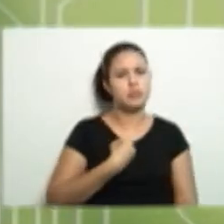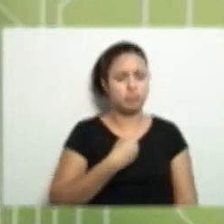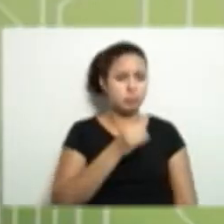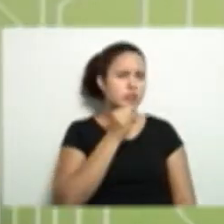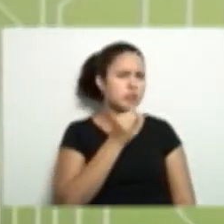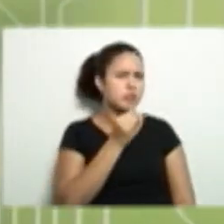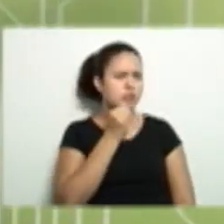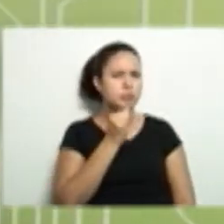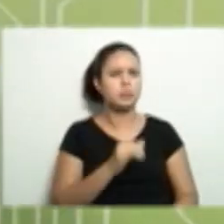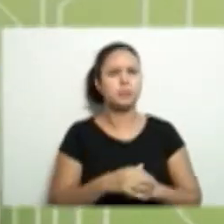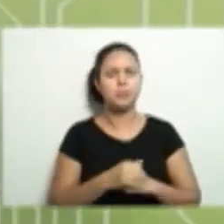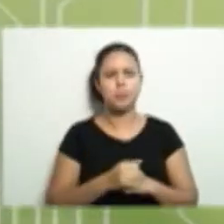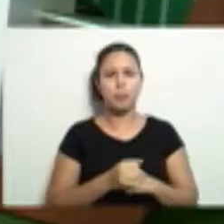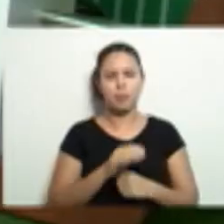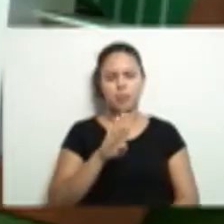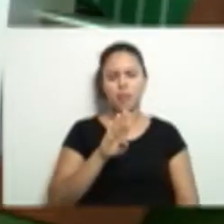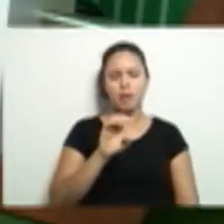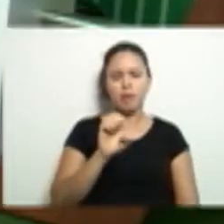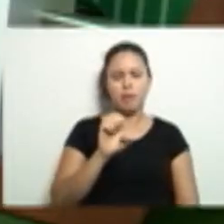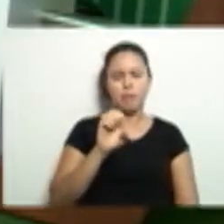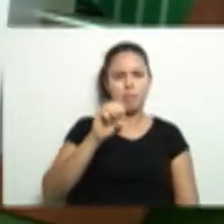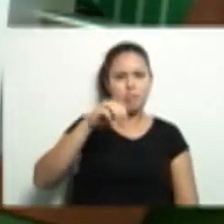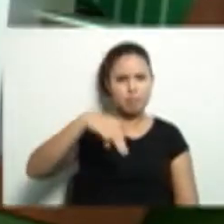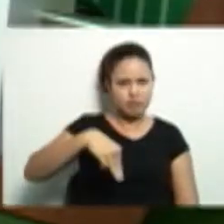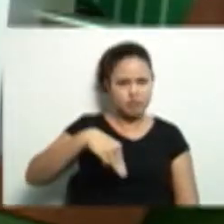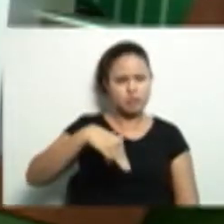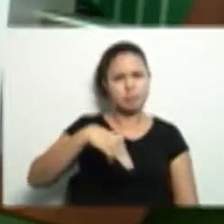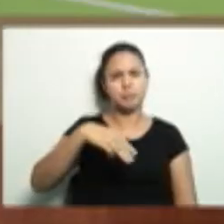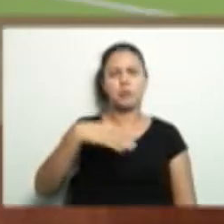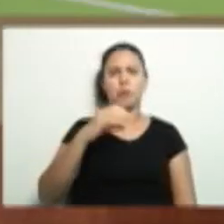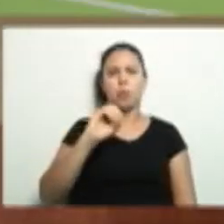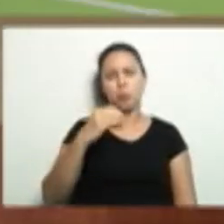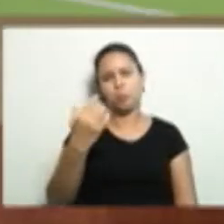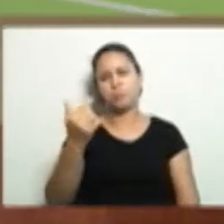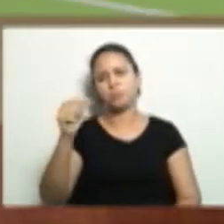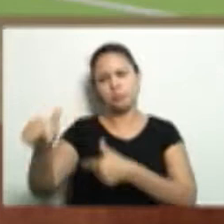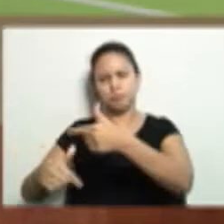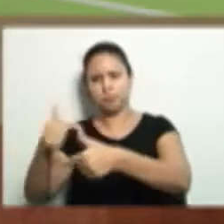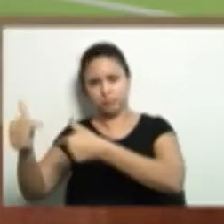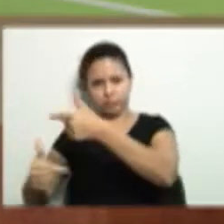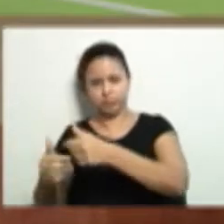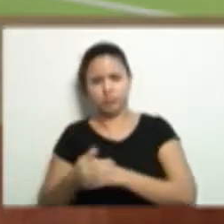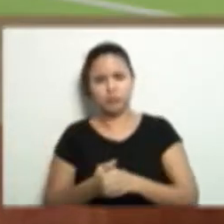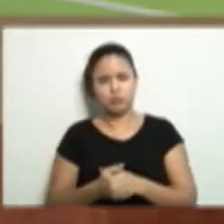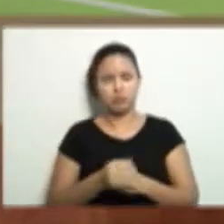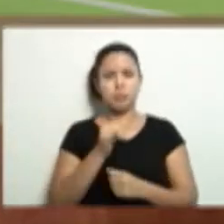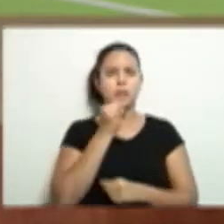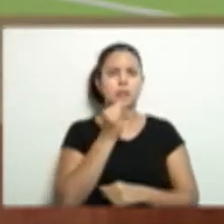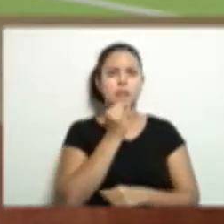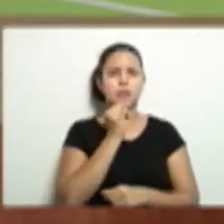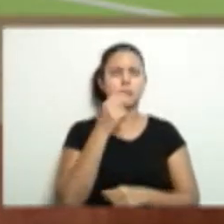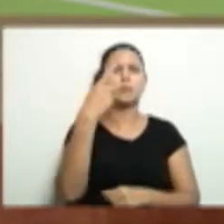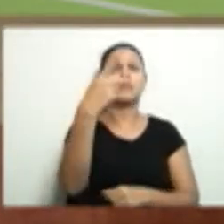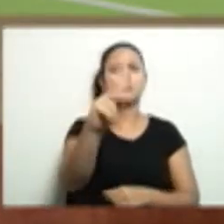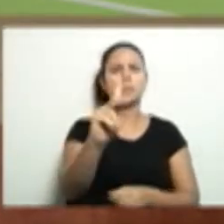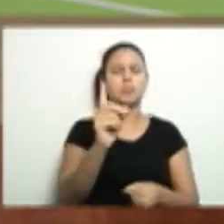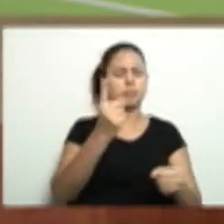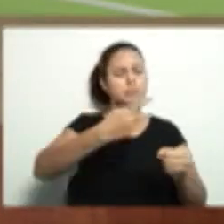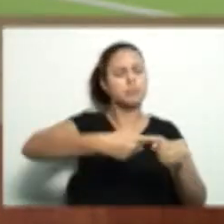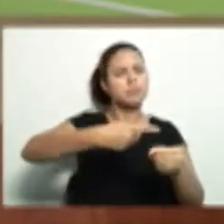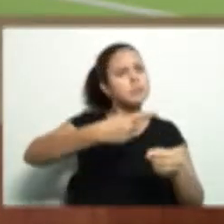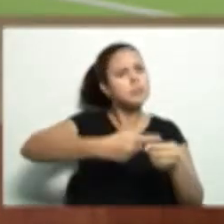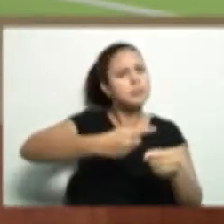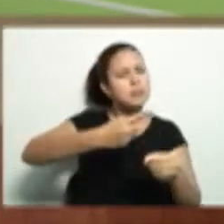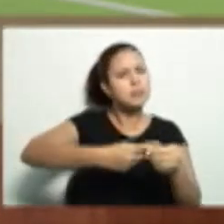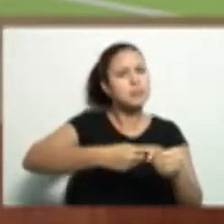professor? O que diferencia bens e serviços? Sim, podemos pensar. No seu município,